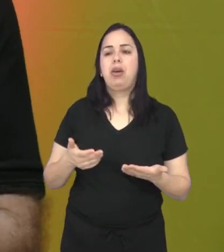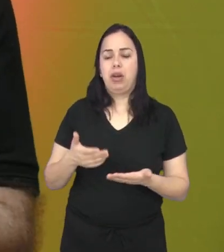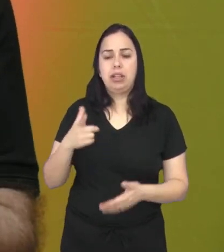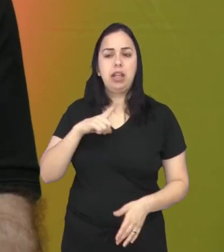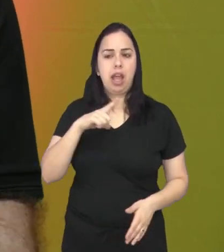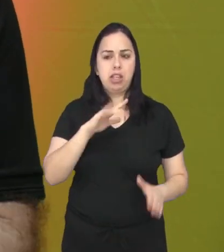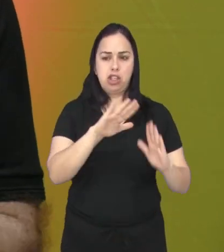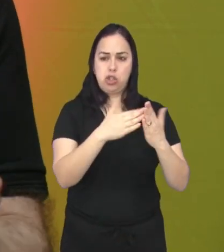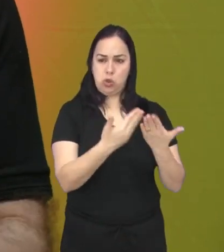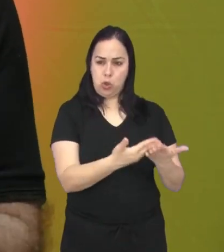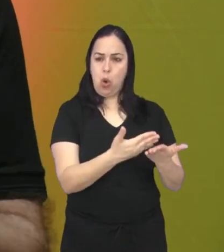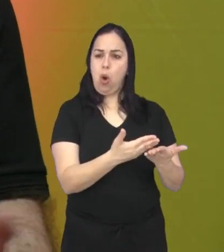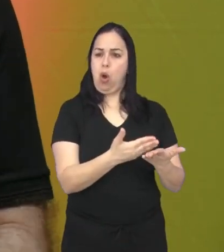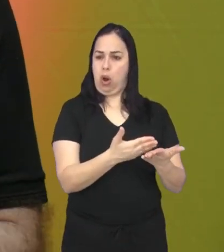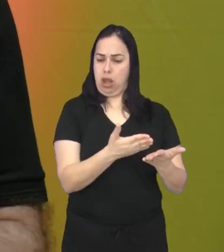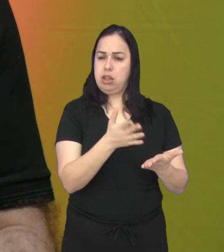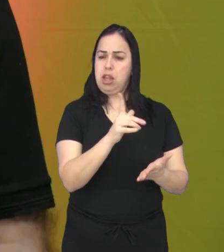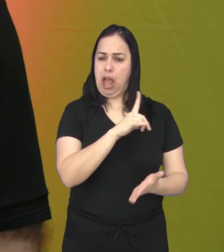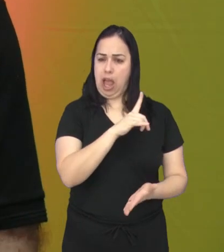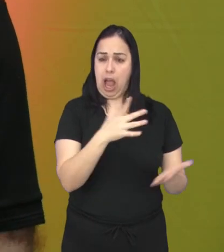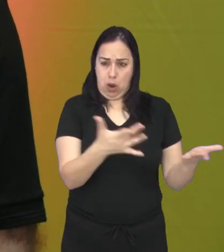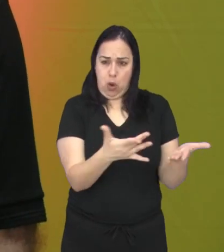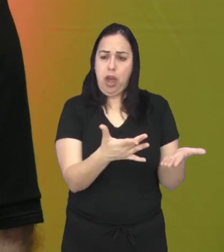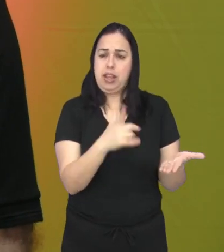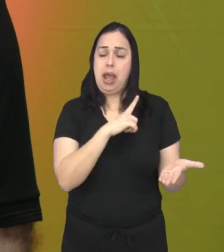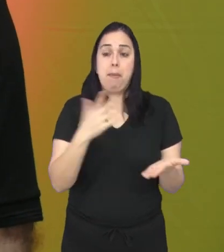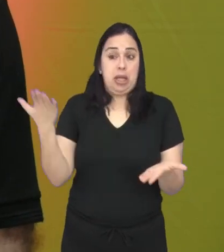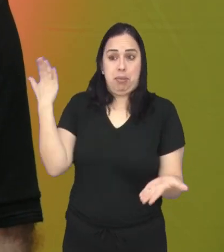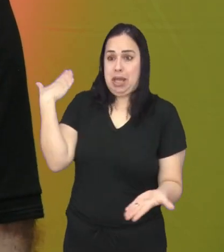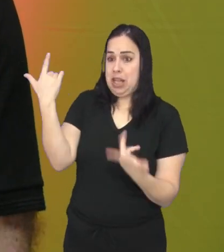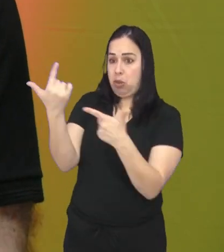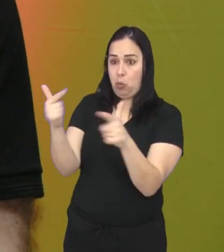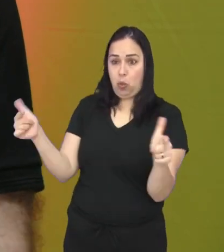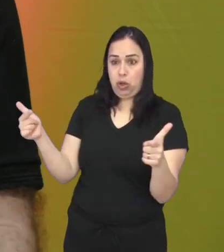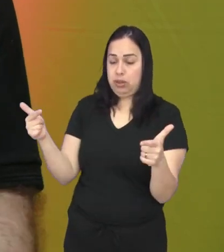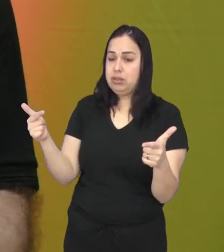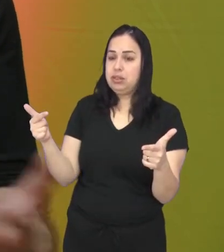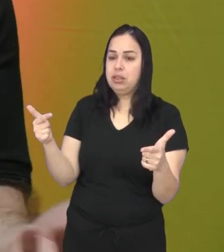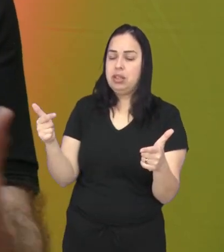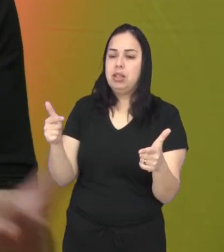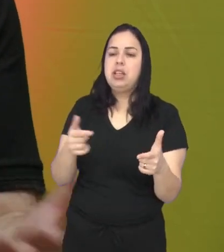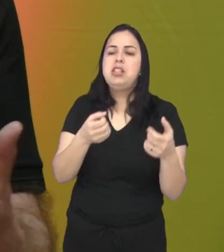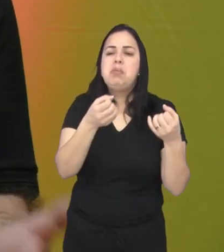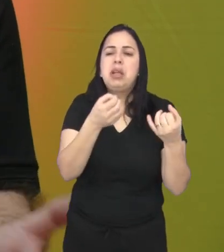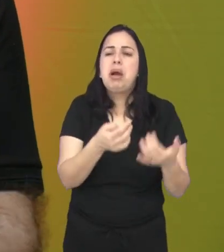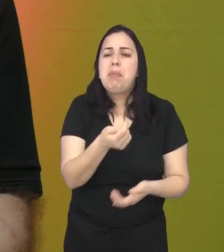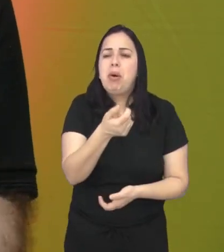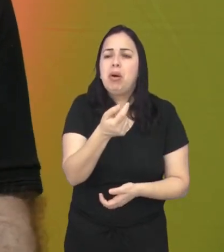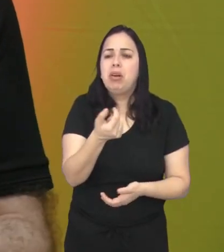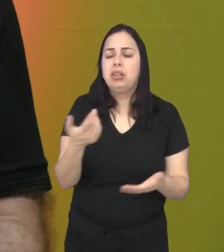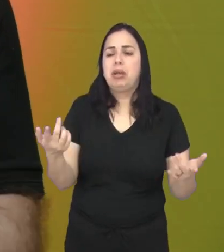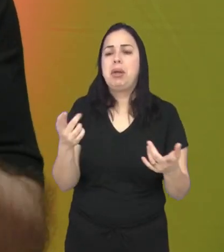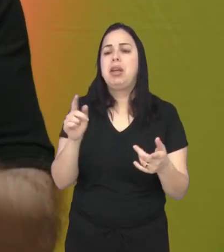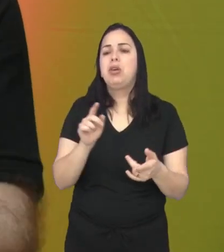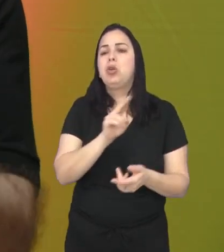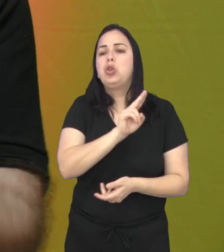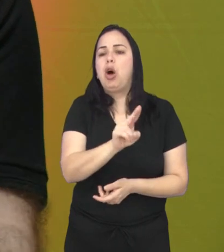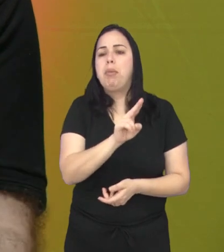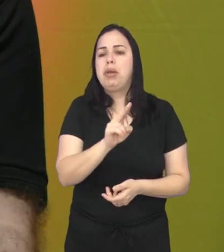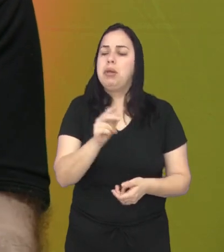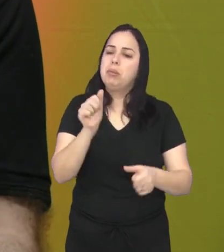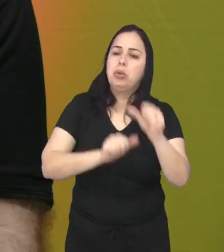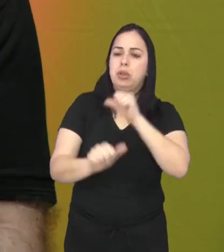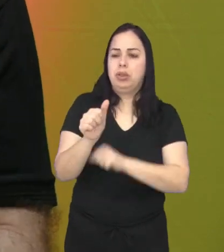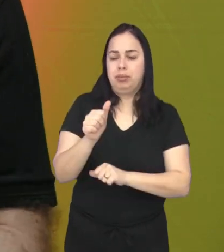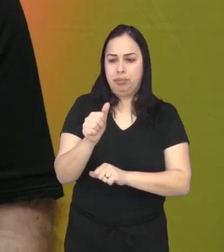Agora está começando a ter até escolas formais e tudo. Sim. Mas é isso, mas tem ainda poucas coisas que explicam, por exemplo. E hoje em dia mudou de novo,